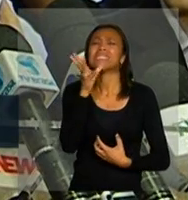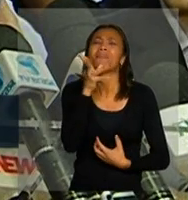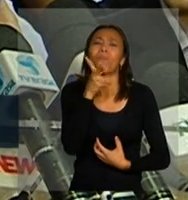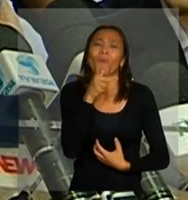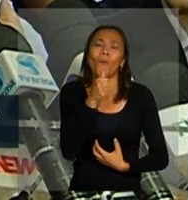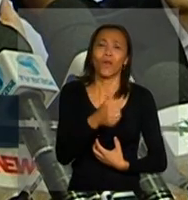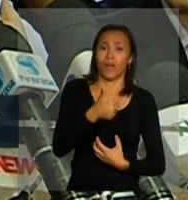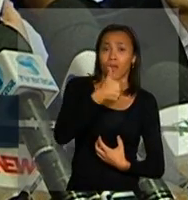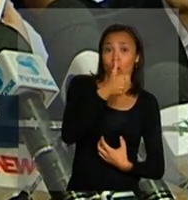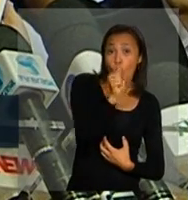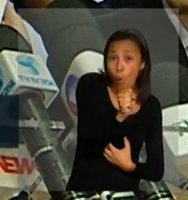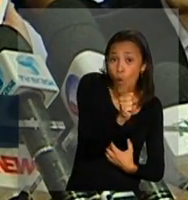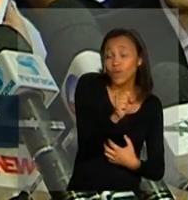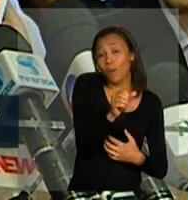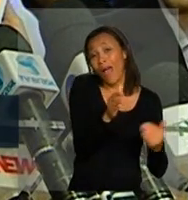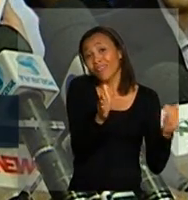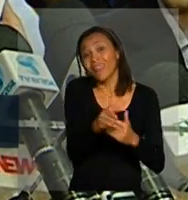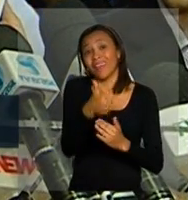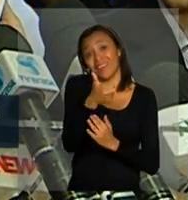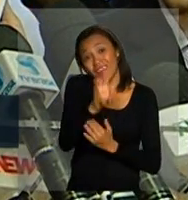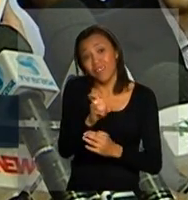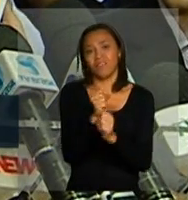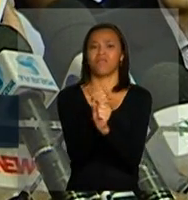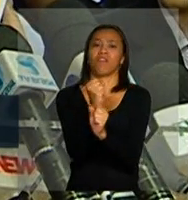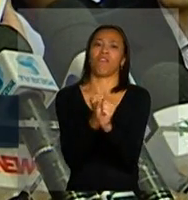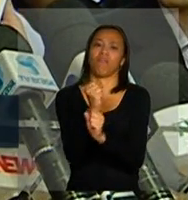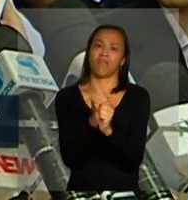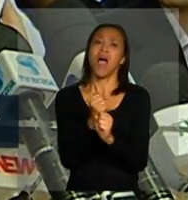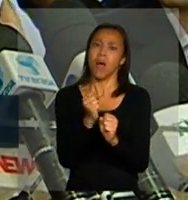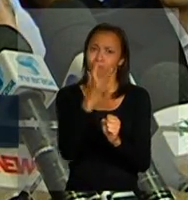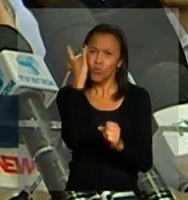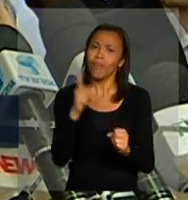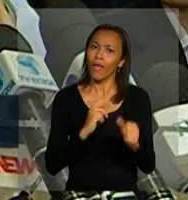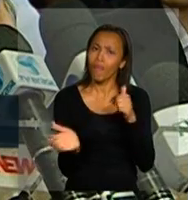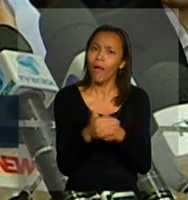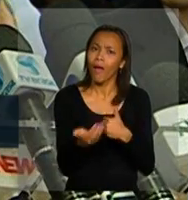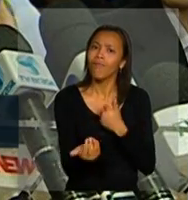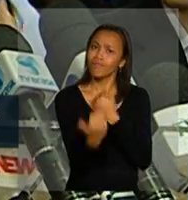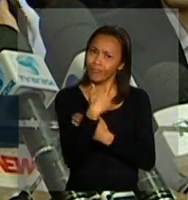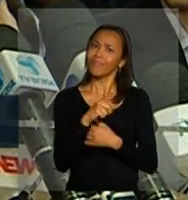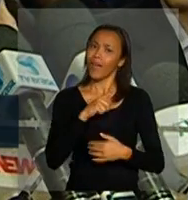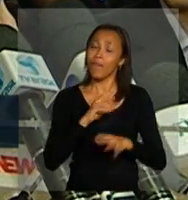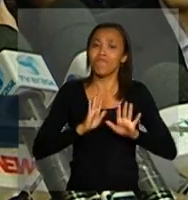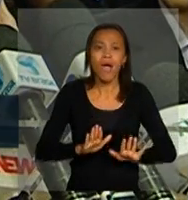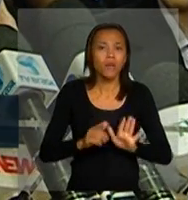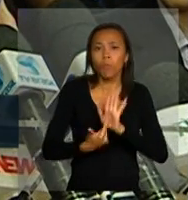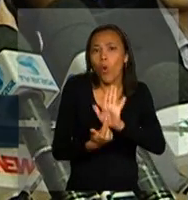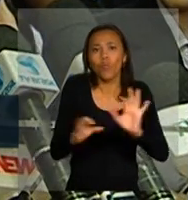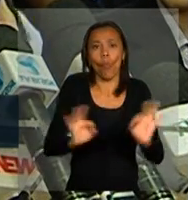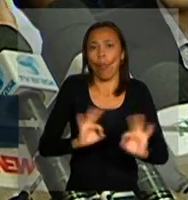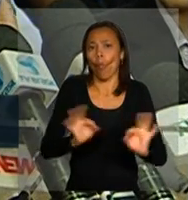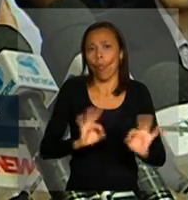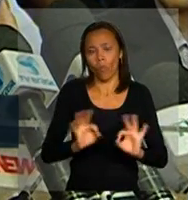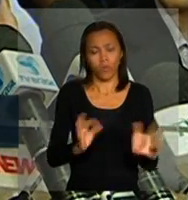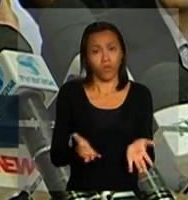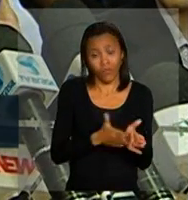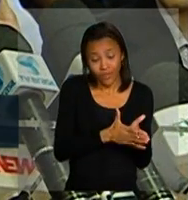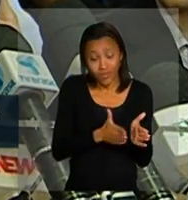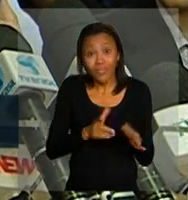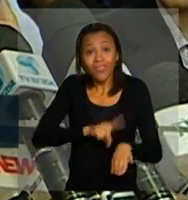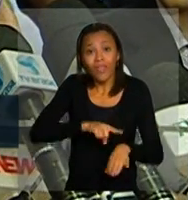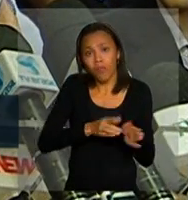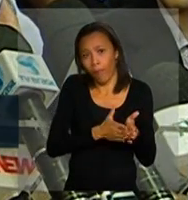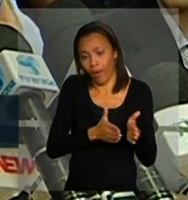8 até 15 anos. Então, é um período bastante longo para a pessoa manifestar os sinais da doença. Nesse período todo, a pessoa